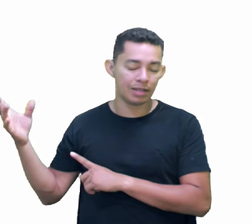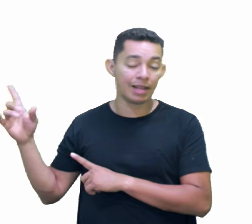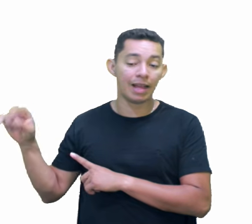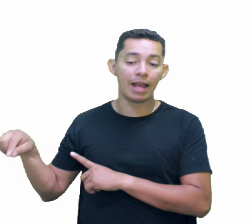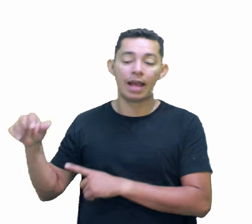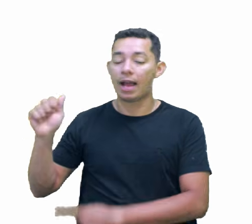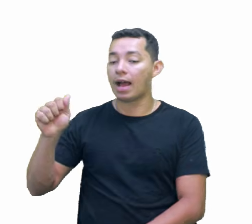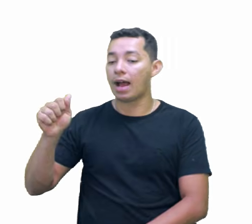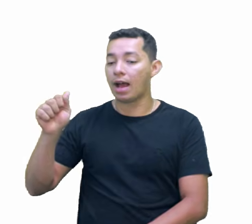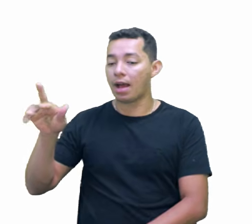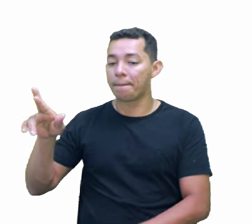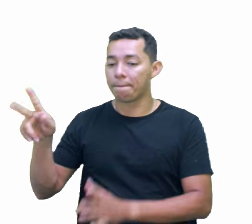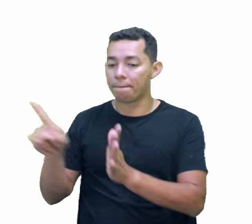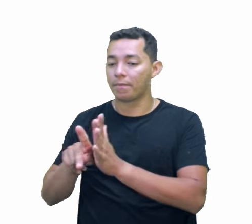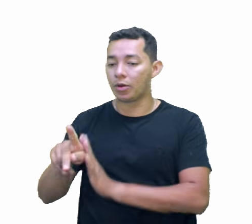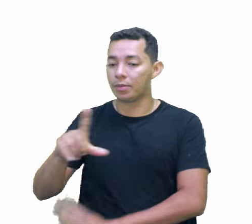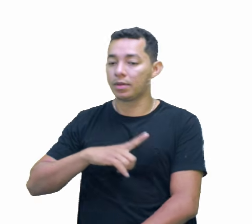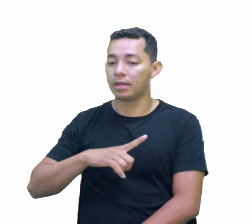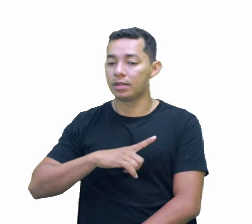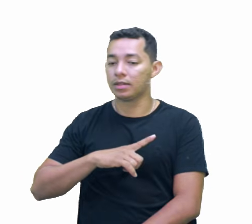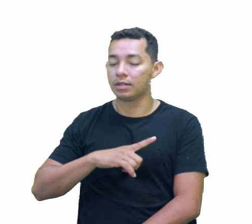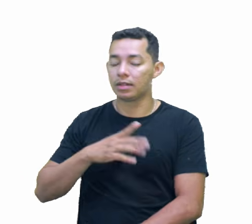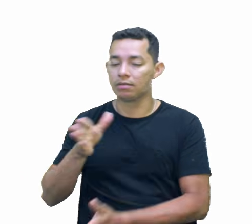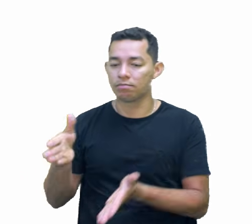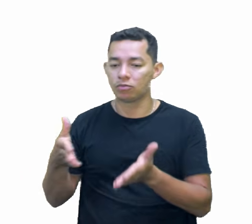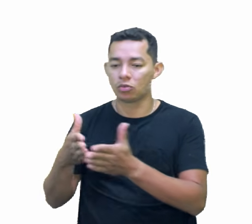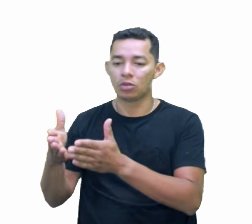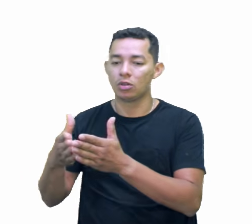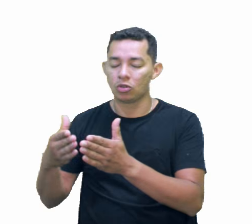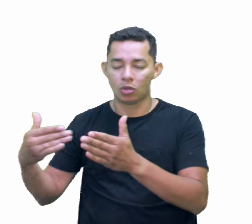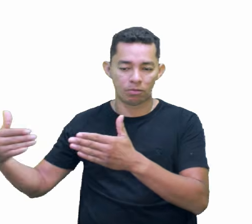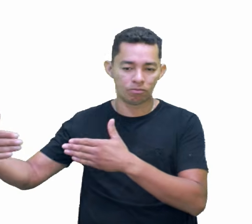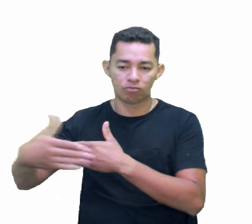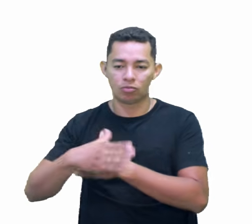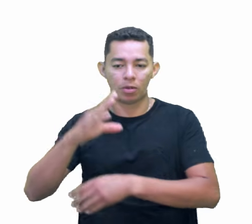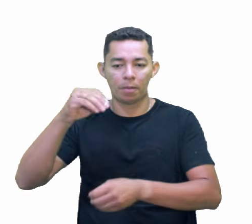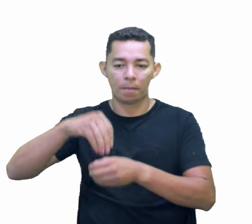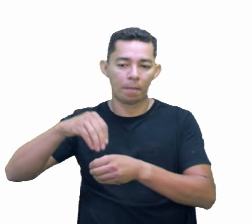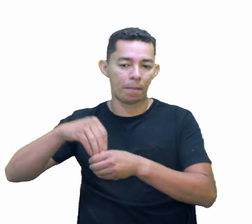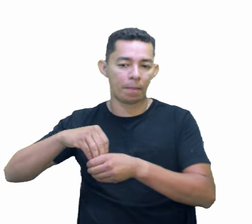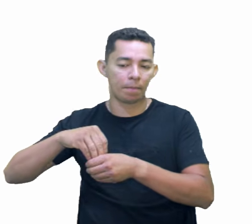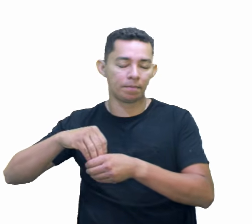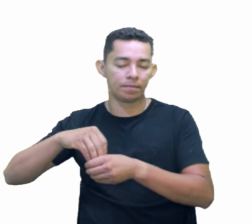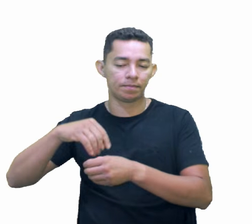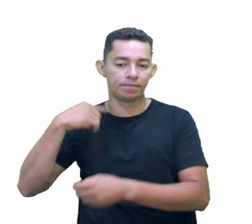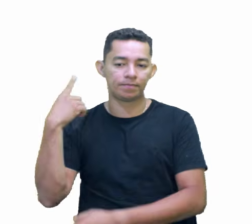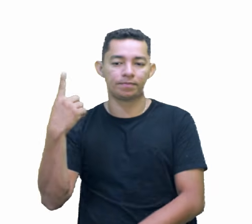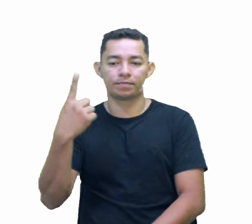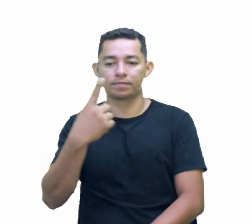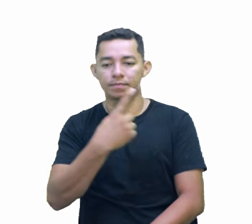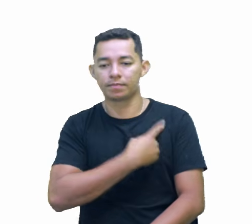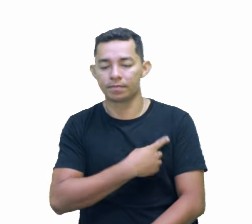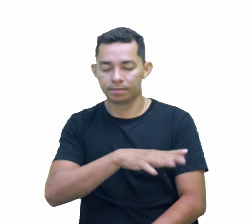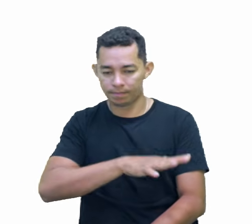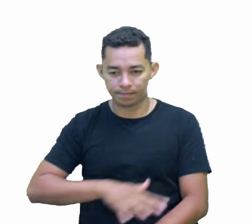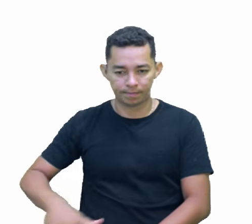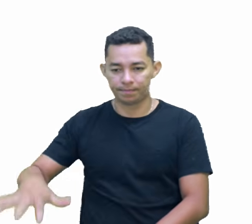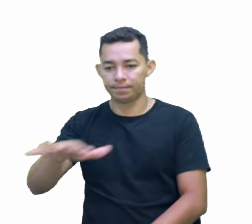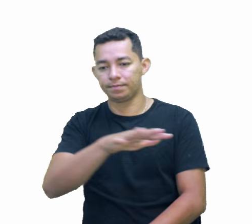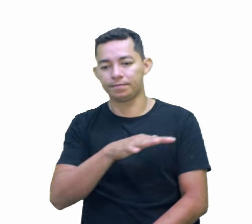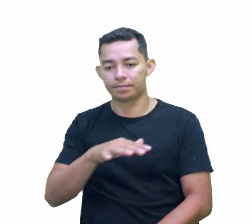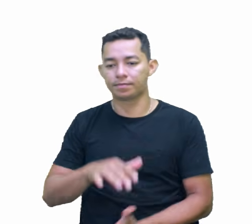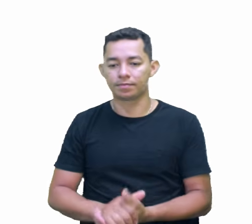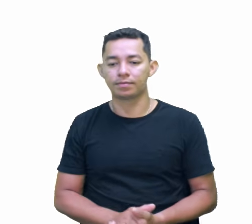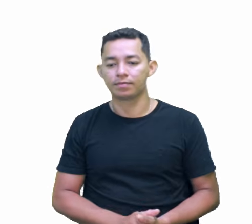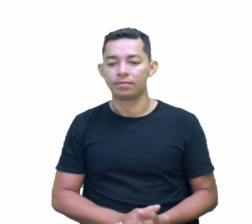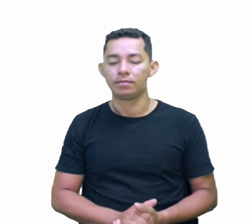ar que geralmente têm seu caminho passando dentro do nosso território, né?